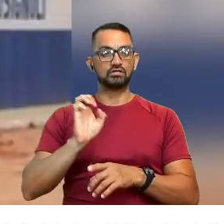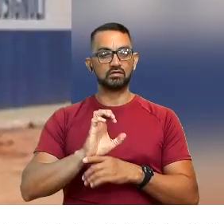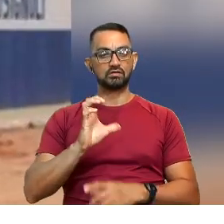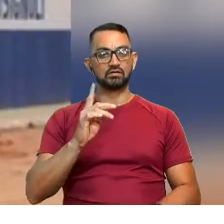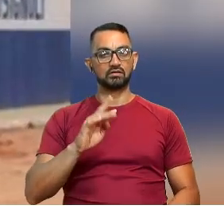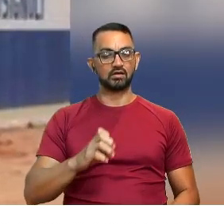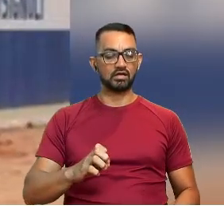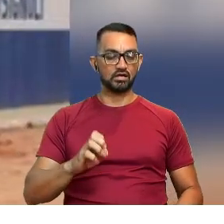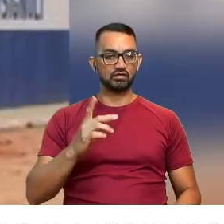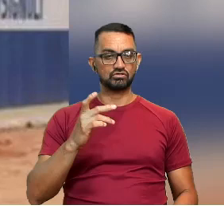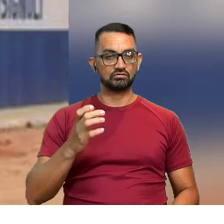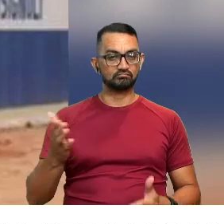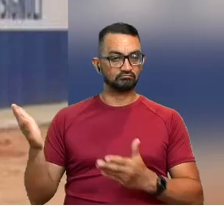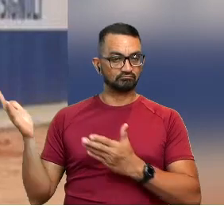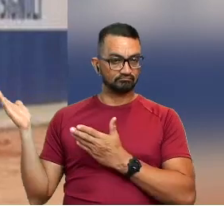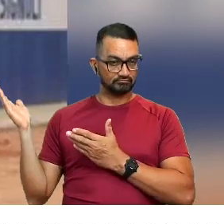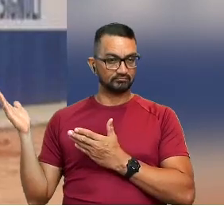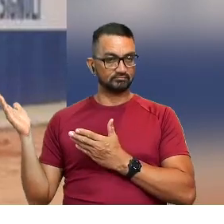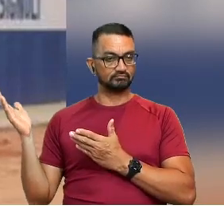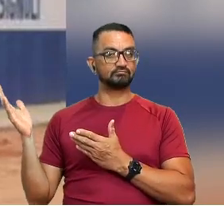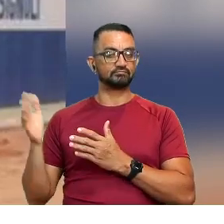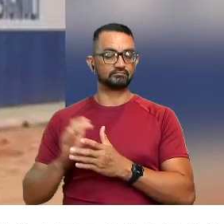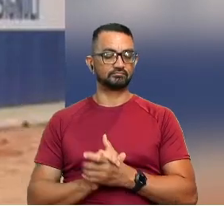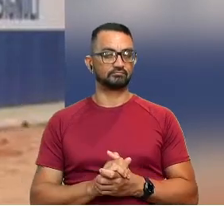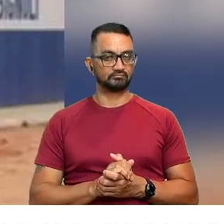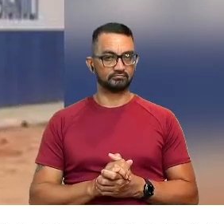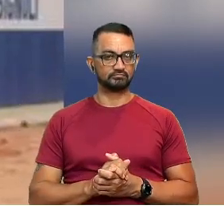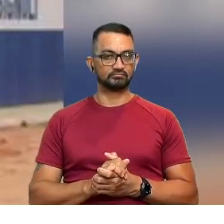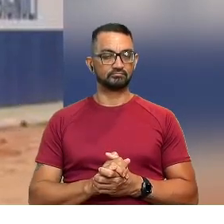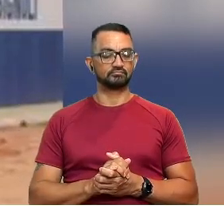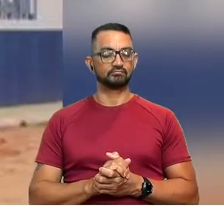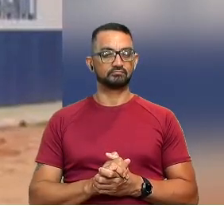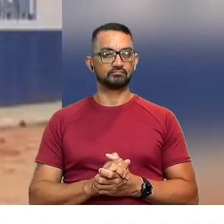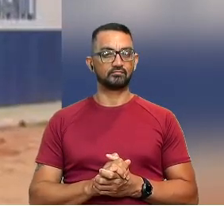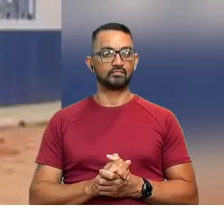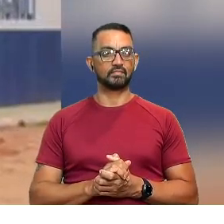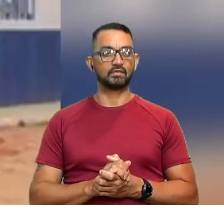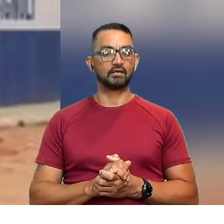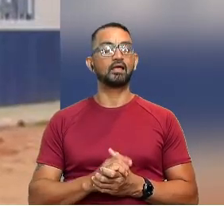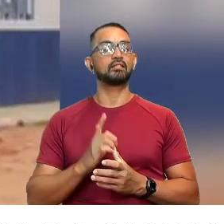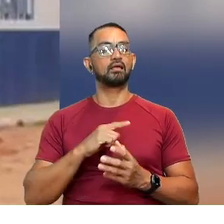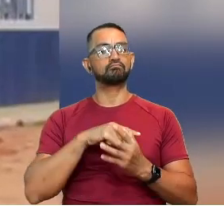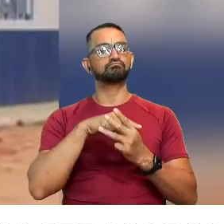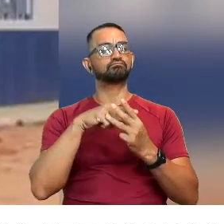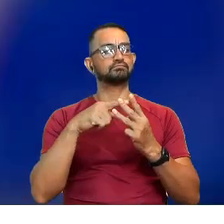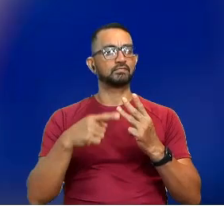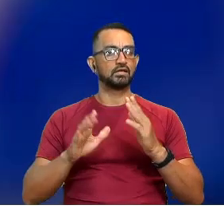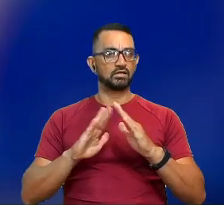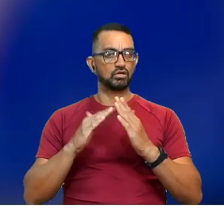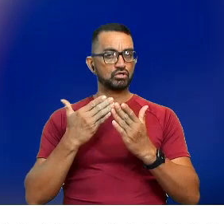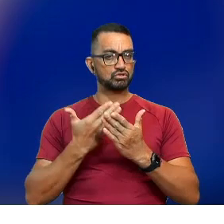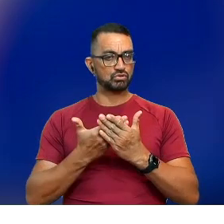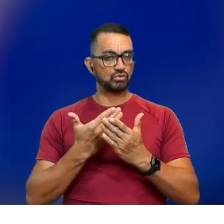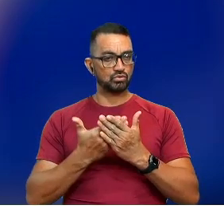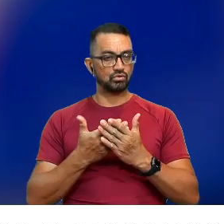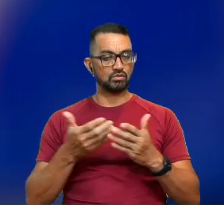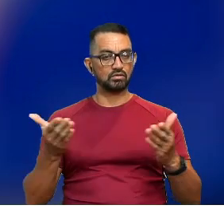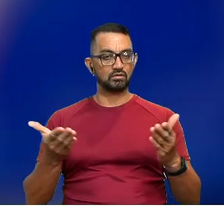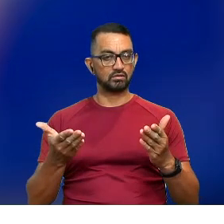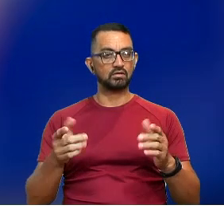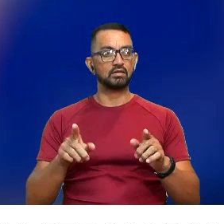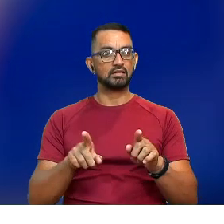gente e são das creches Jair rosignolli que fica no bairro Santa Inês Príncipe da Paz no Parque Alvorada